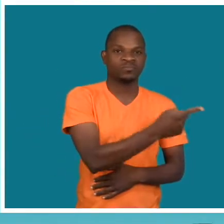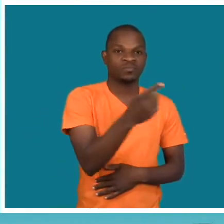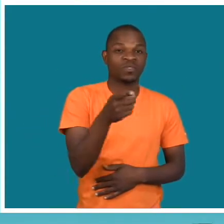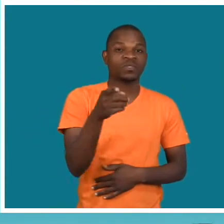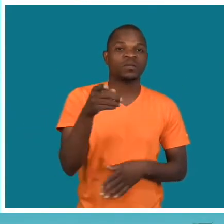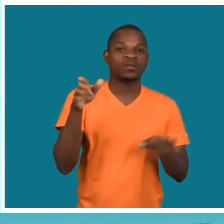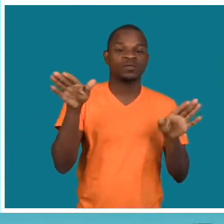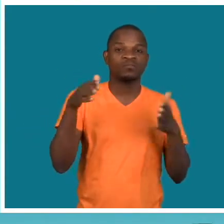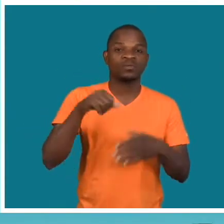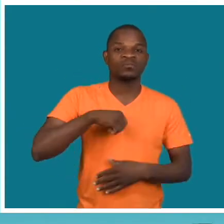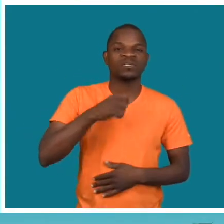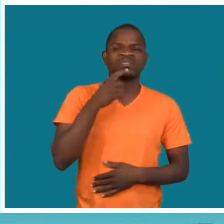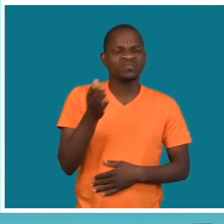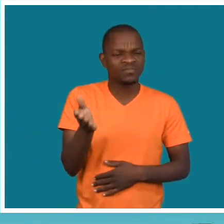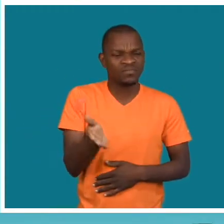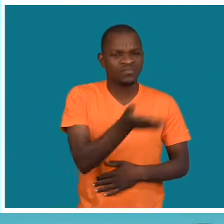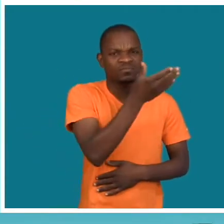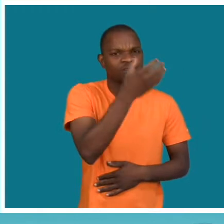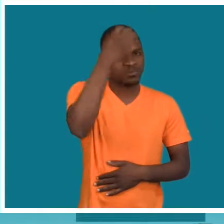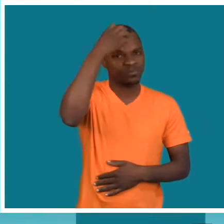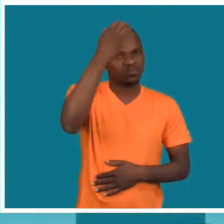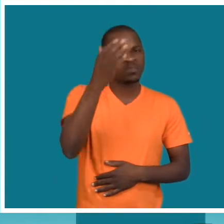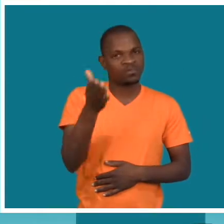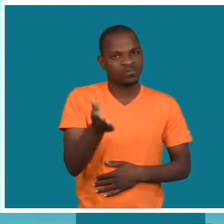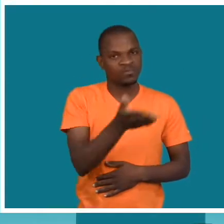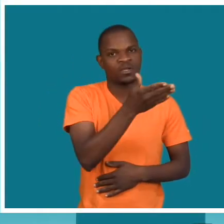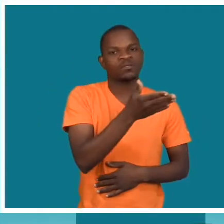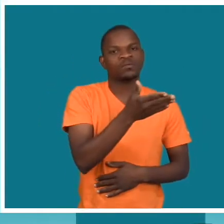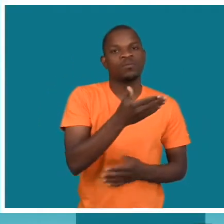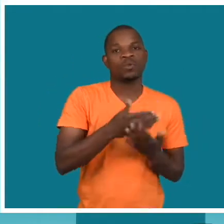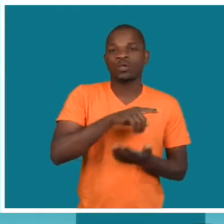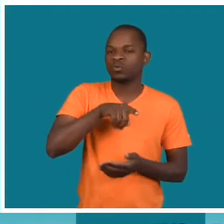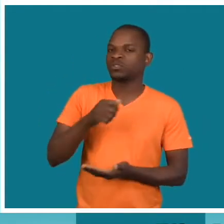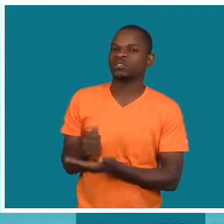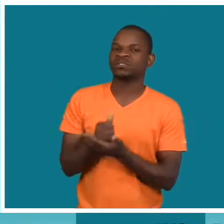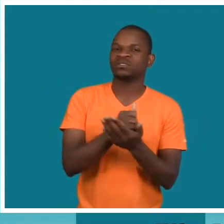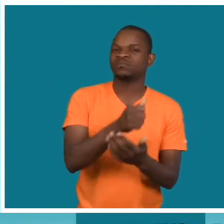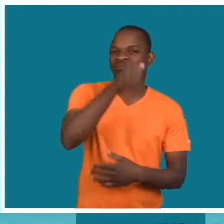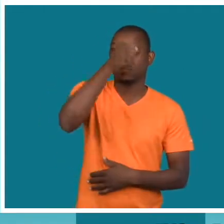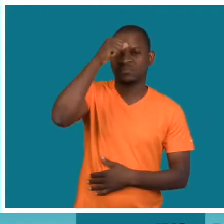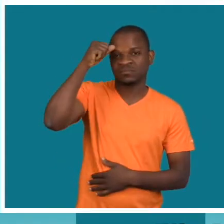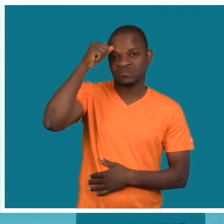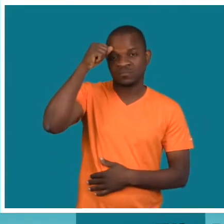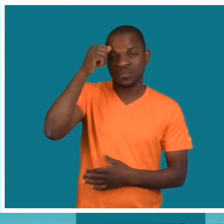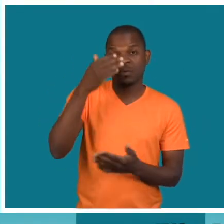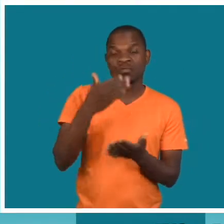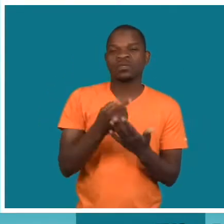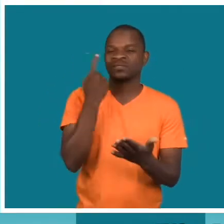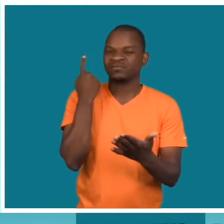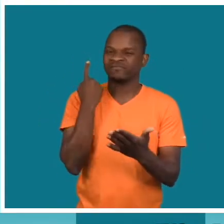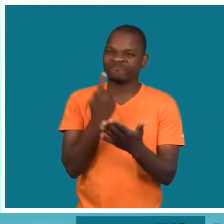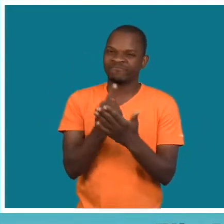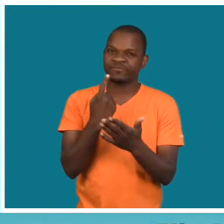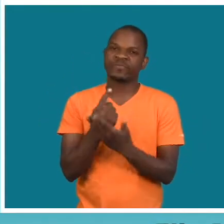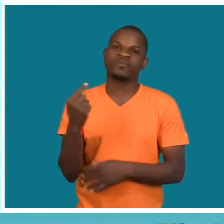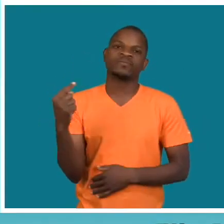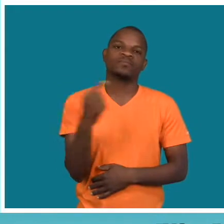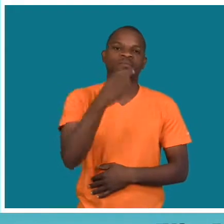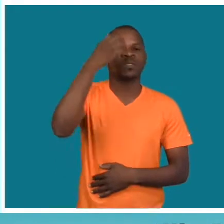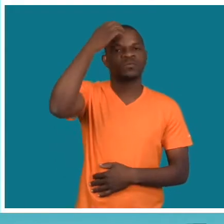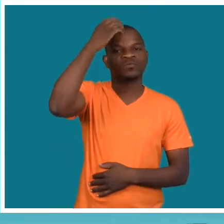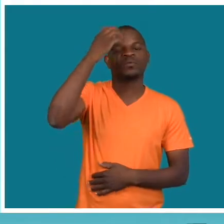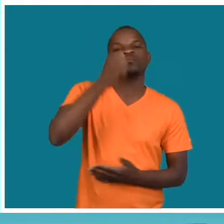Tu tens que ir para o Estado. Tu tens direito, o Estado tem que estar a assistir. Nós não podemos estar a ajudar, o povo para Estado tem que fazer